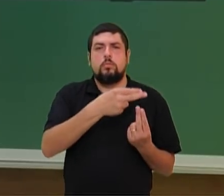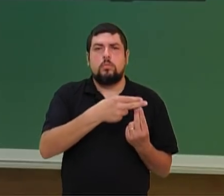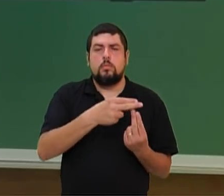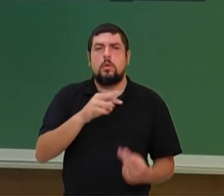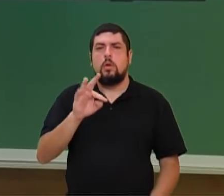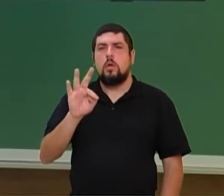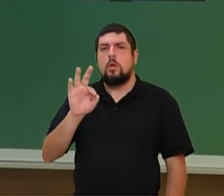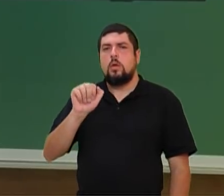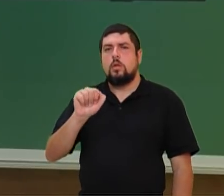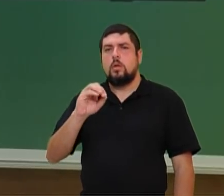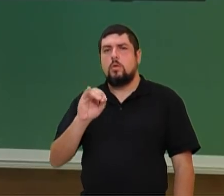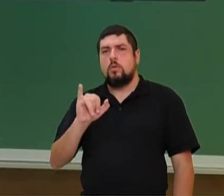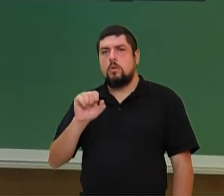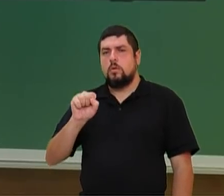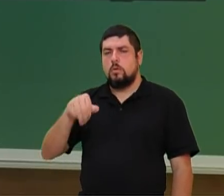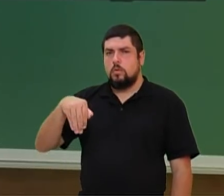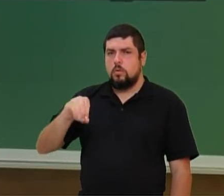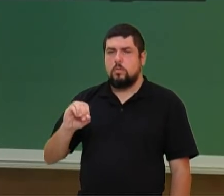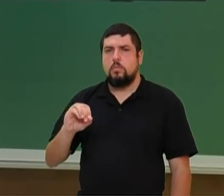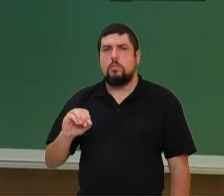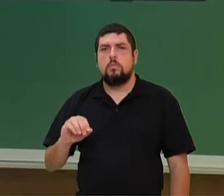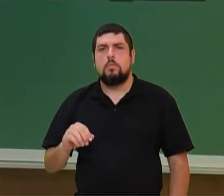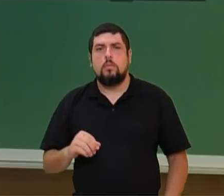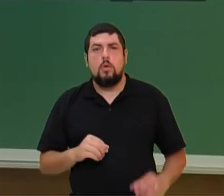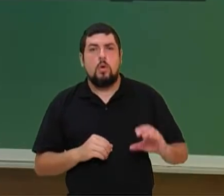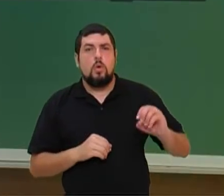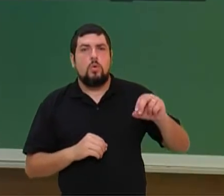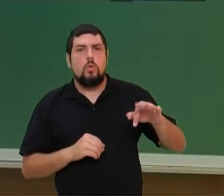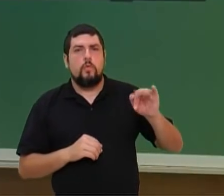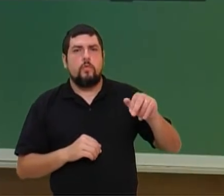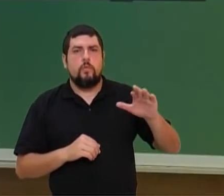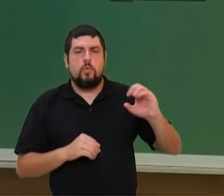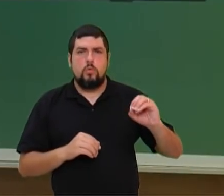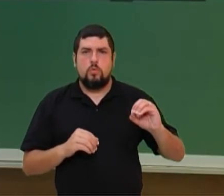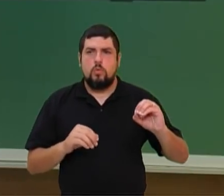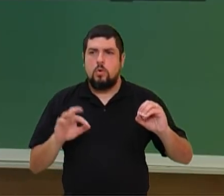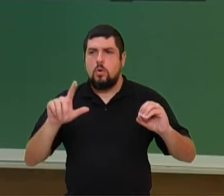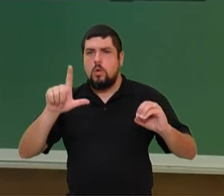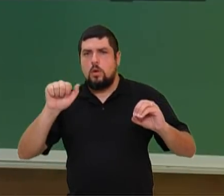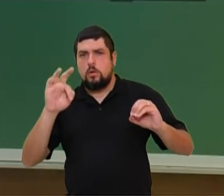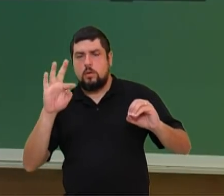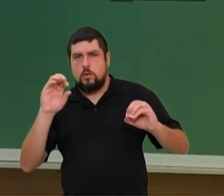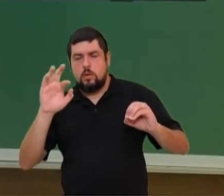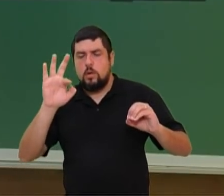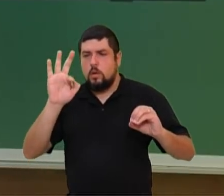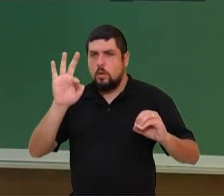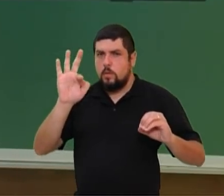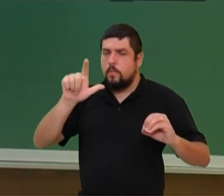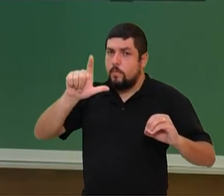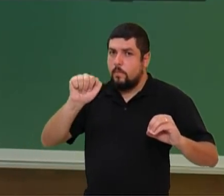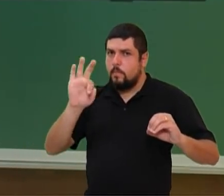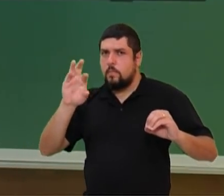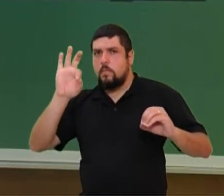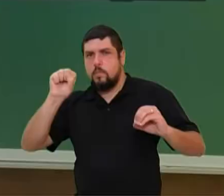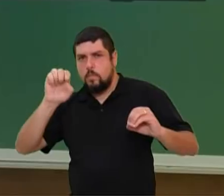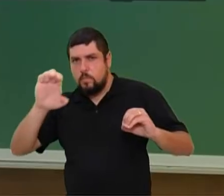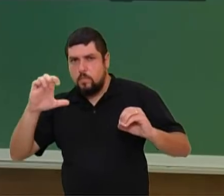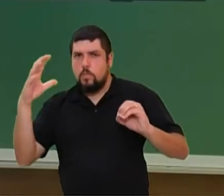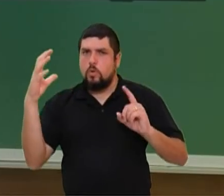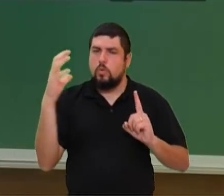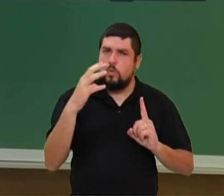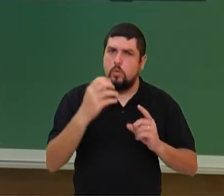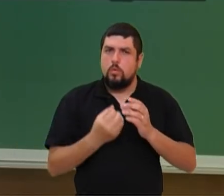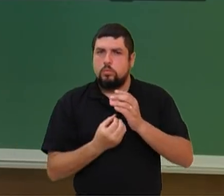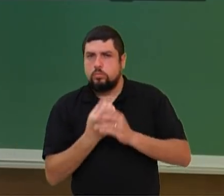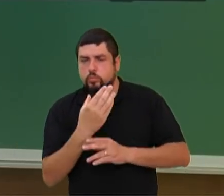afirmar, letra A, Confúcio foi influenciado por Lao Tse e criou o taoísmo? Letra B, Lao